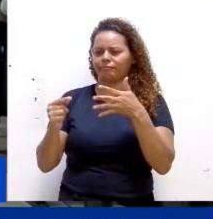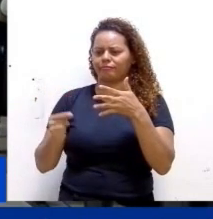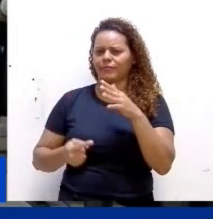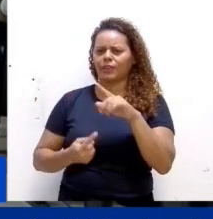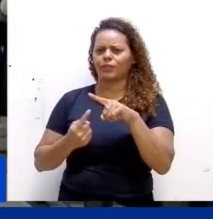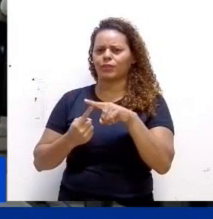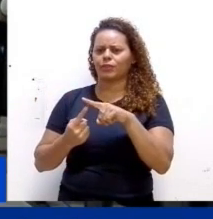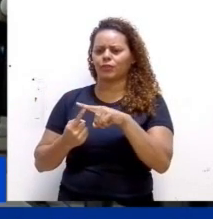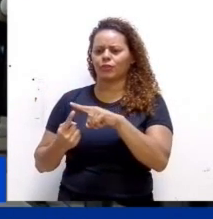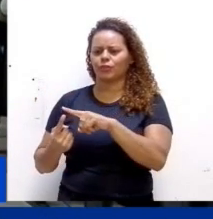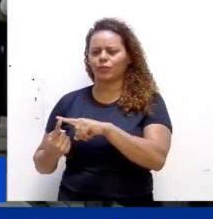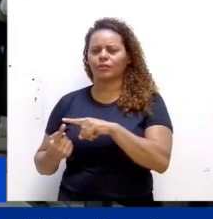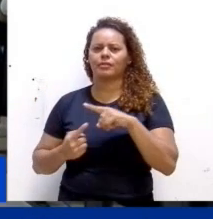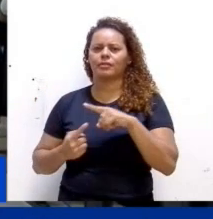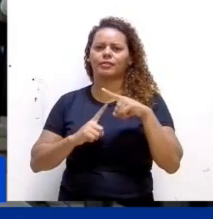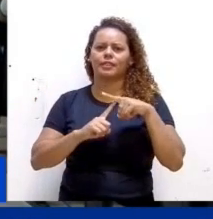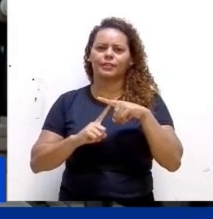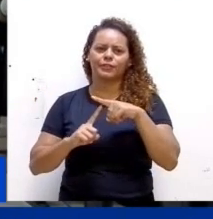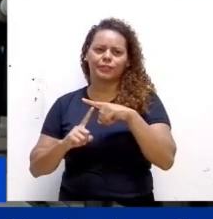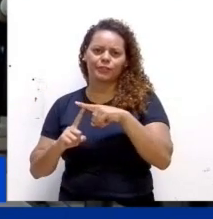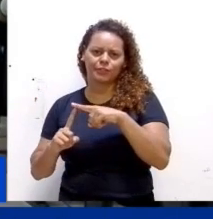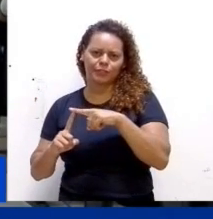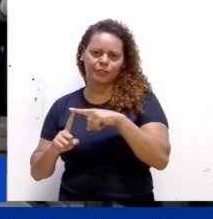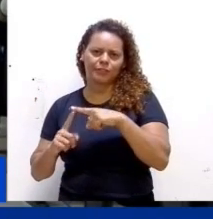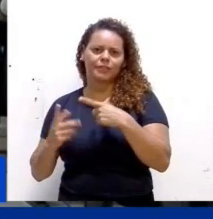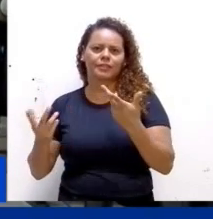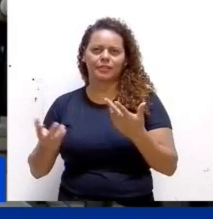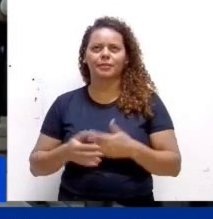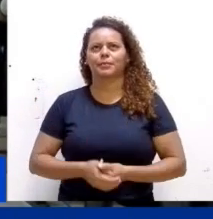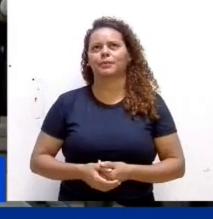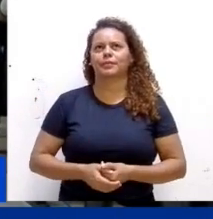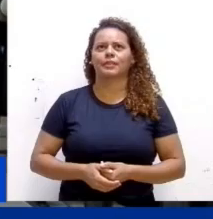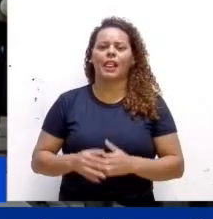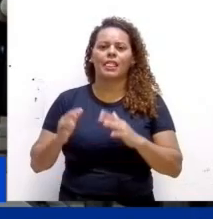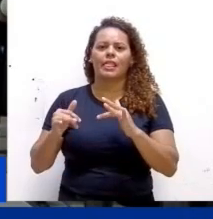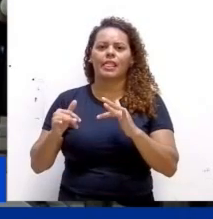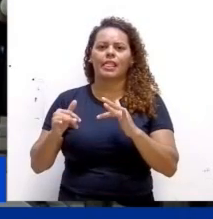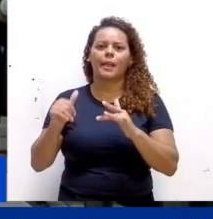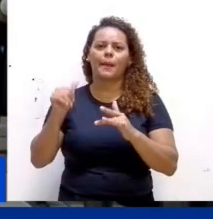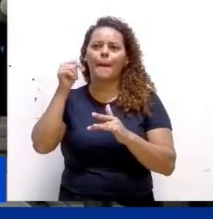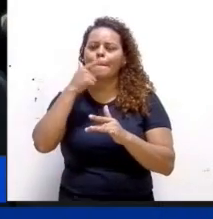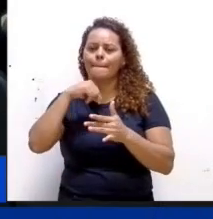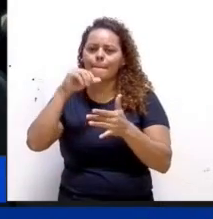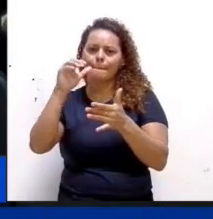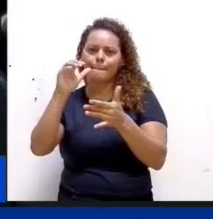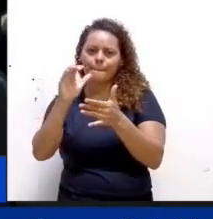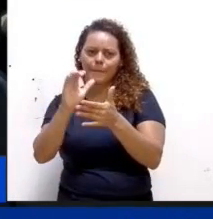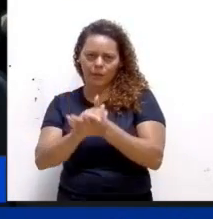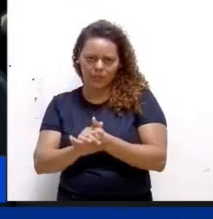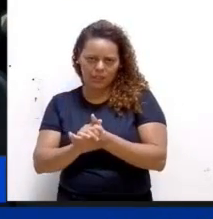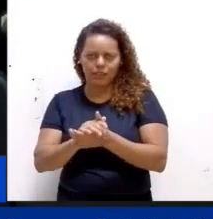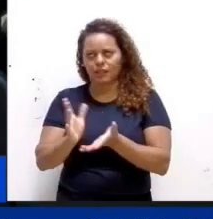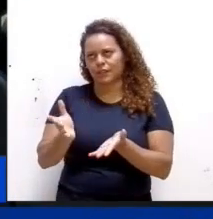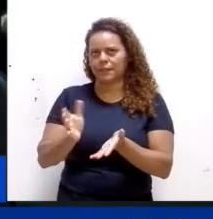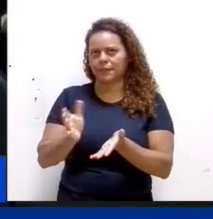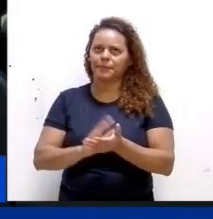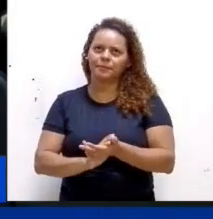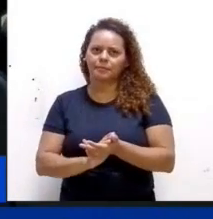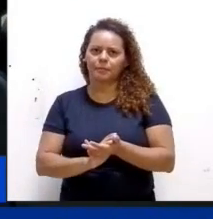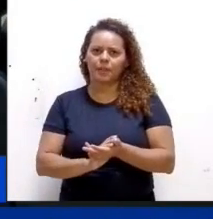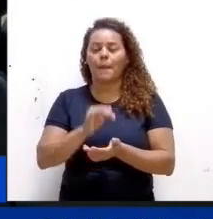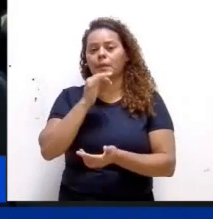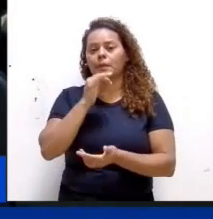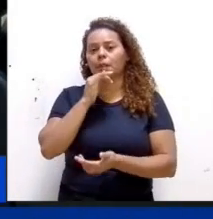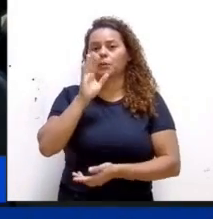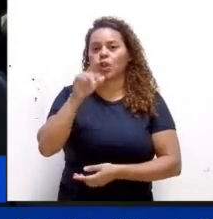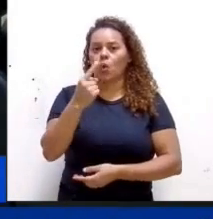O namorico? Namorido? O ficante? O que vocês acham? Estou ficando uma semana, já tem direito,